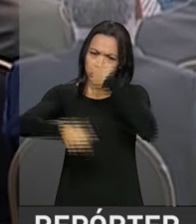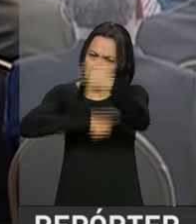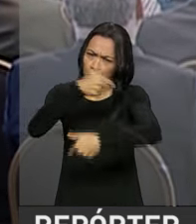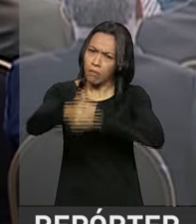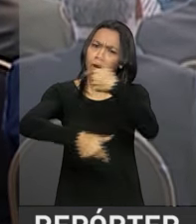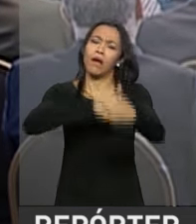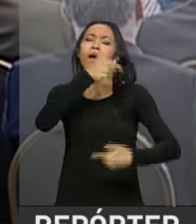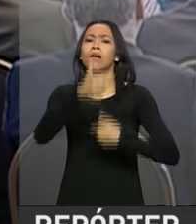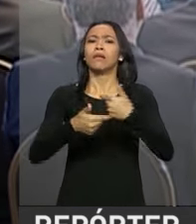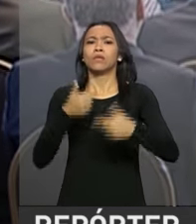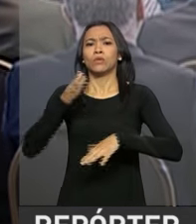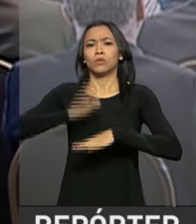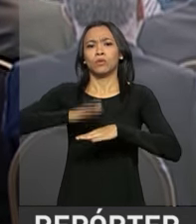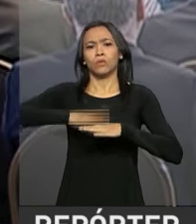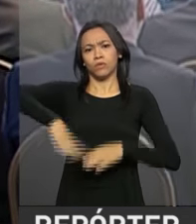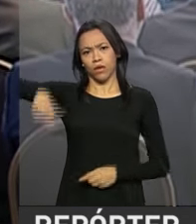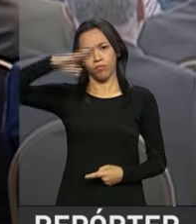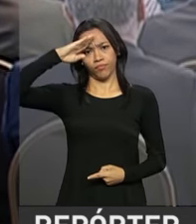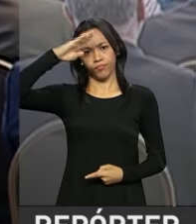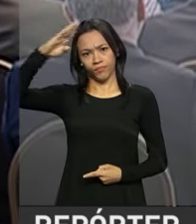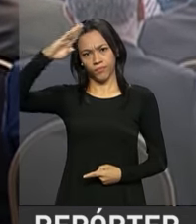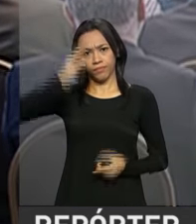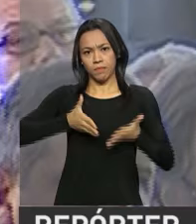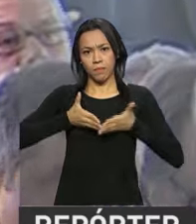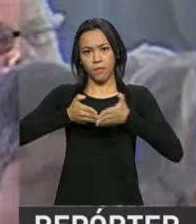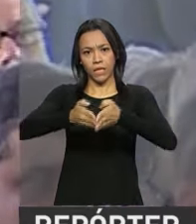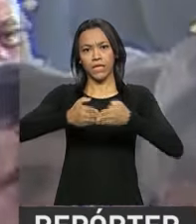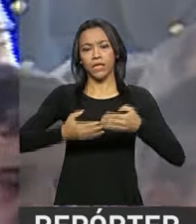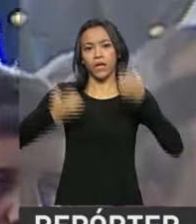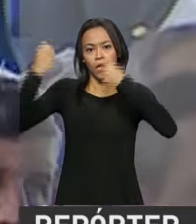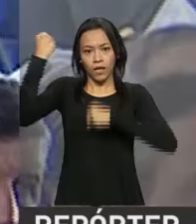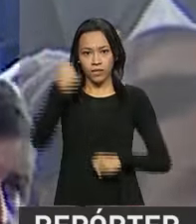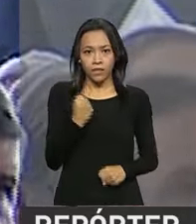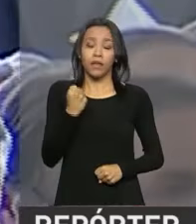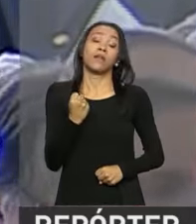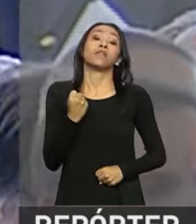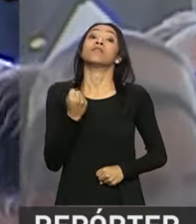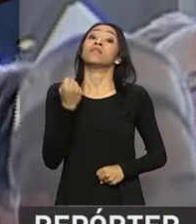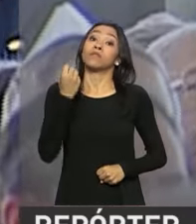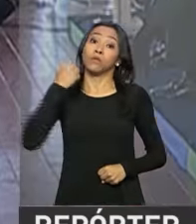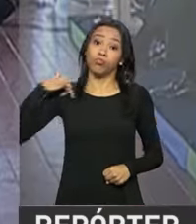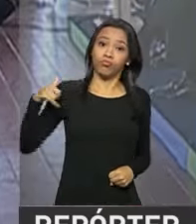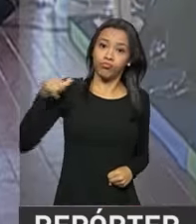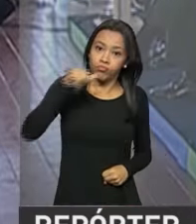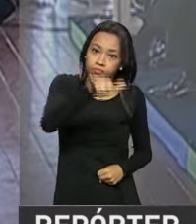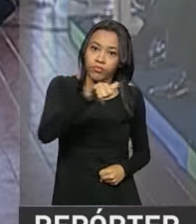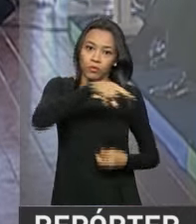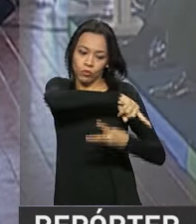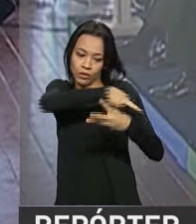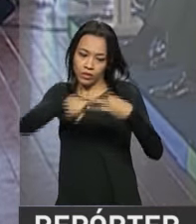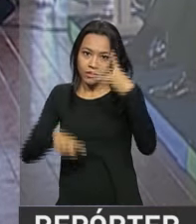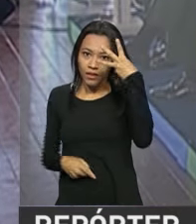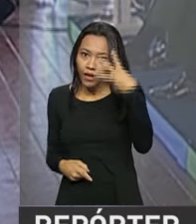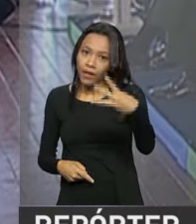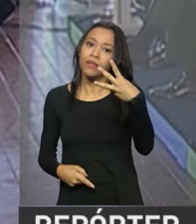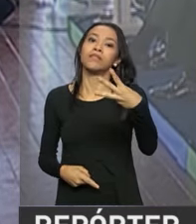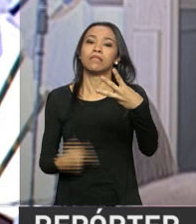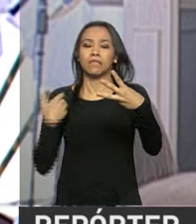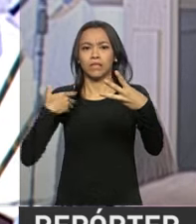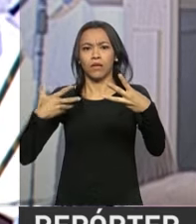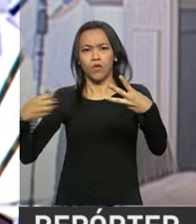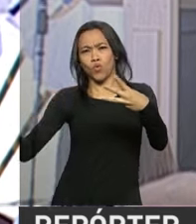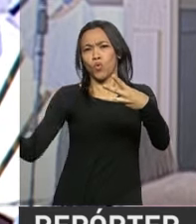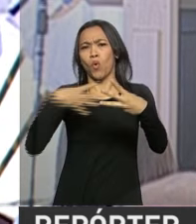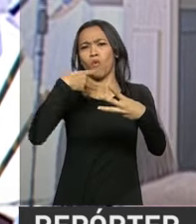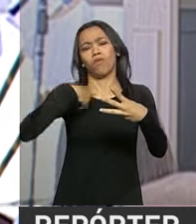durante a crise política vivida pelo Brasil nos últimos meses. Militares das três forças participaram da cerimônia que marcou a mudança de comando